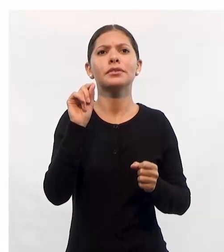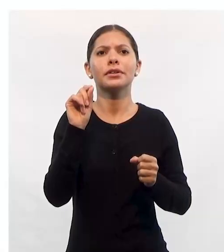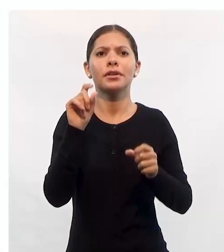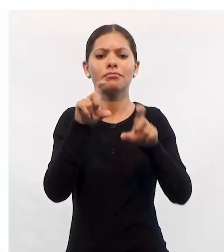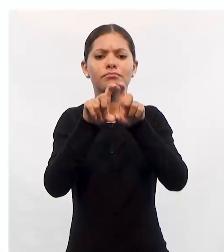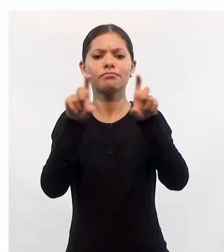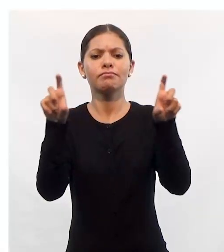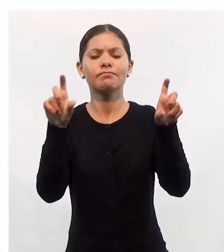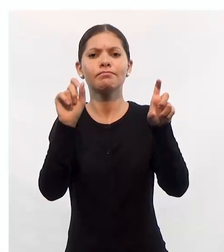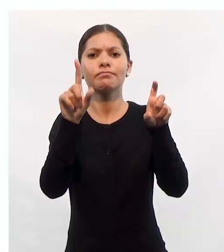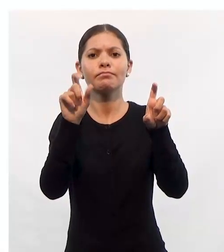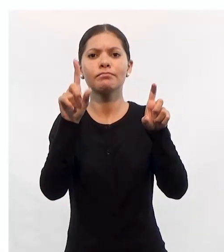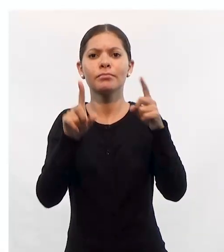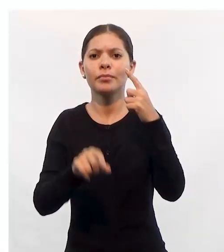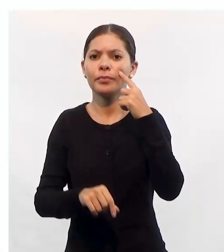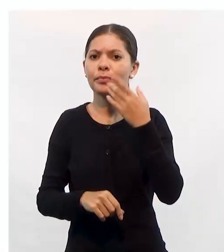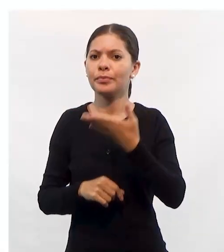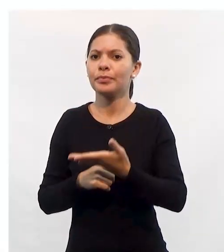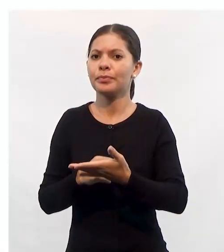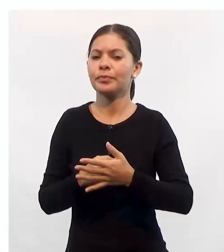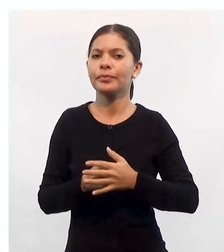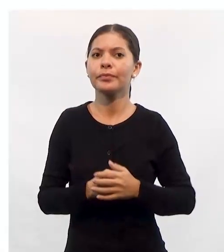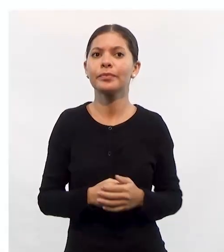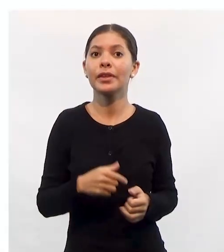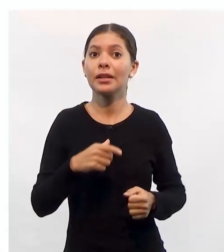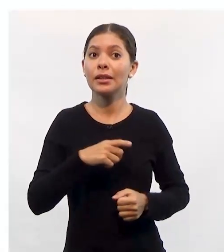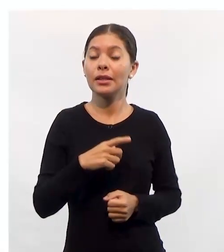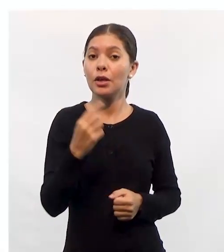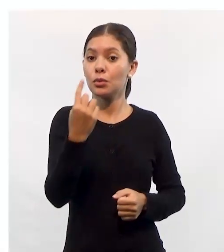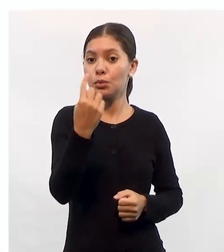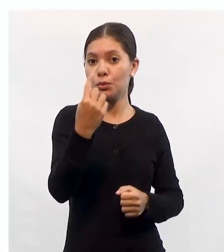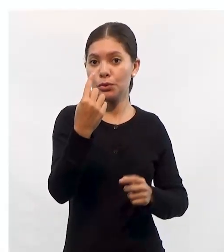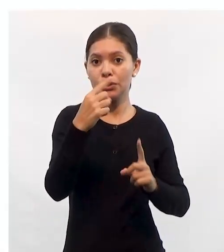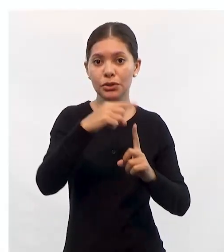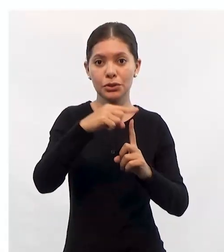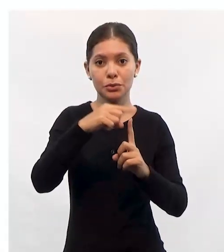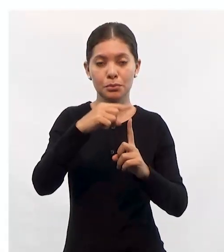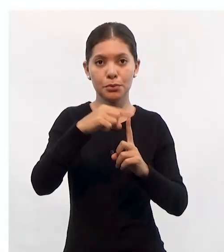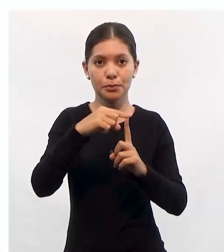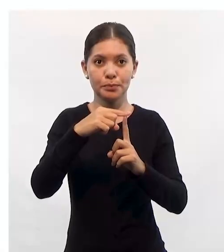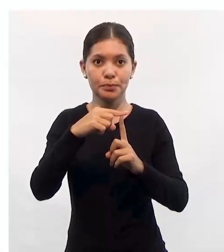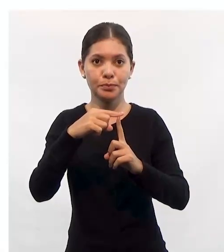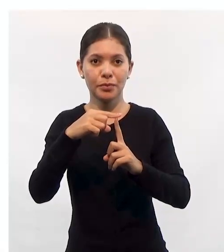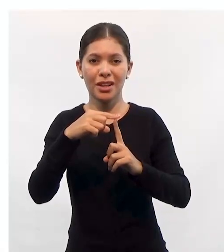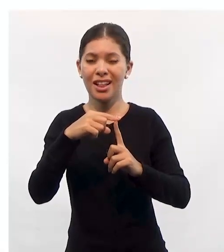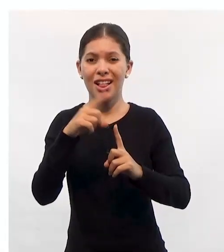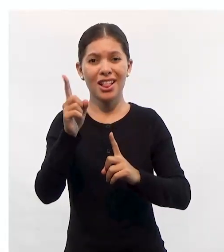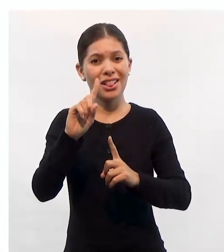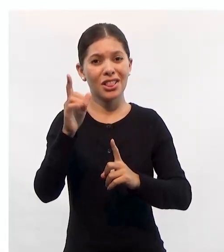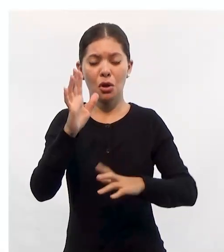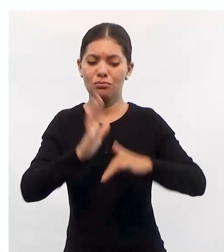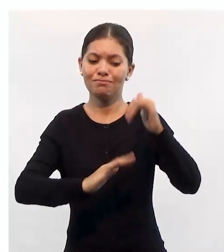obra? Nós podemos ter um tipo de mão de obra que é mão de obra não qualificada.